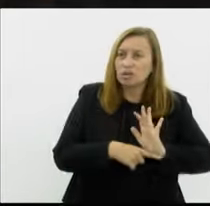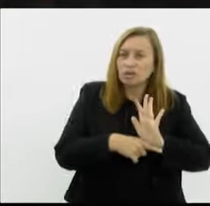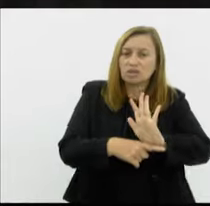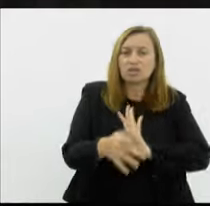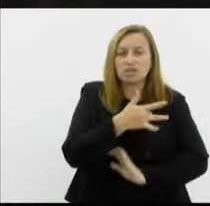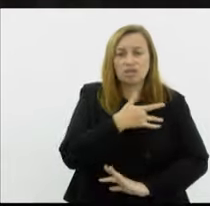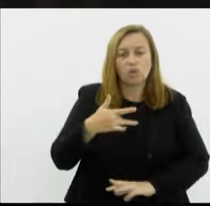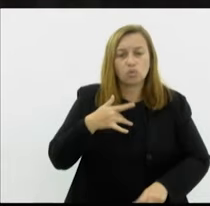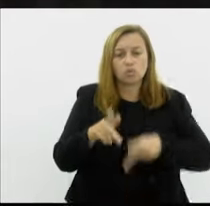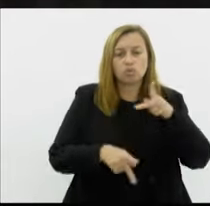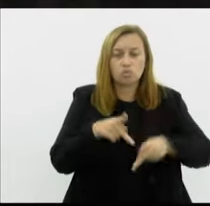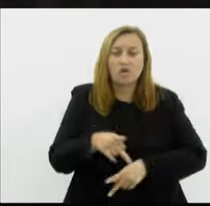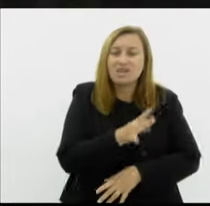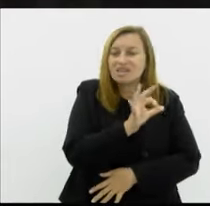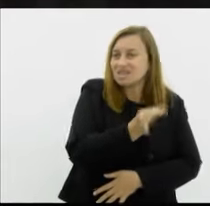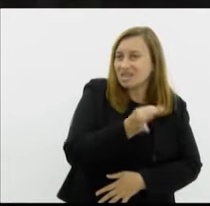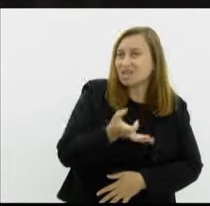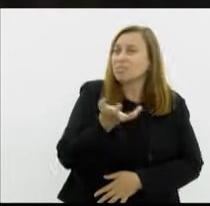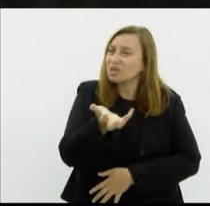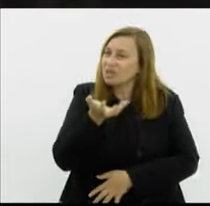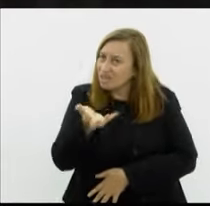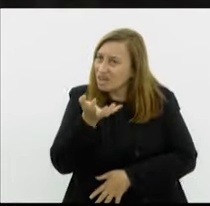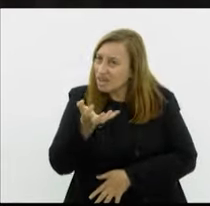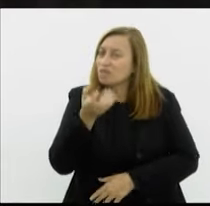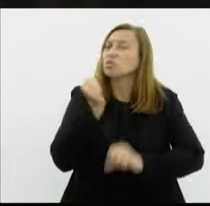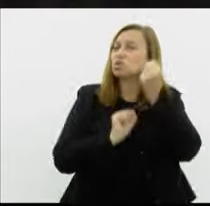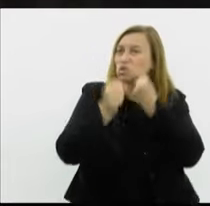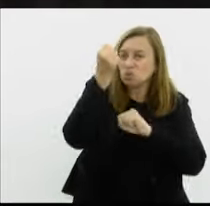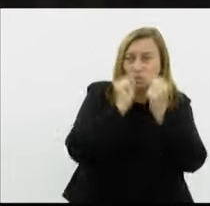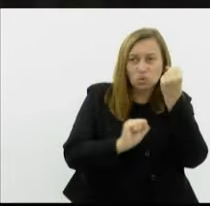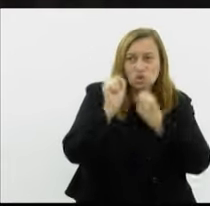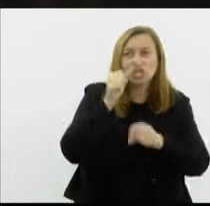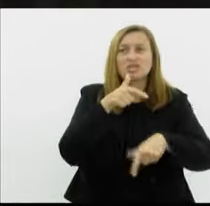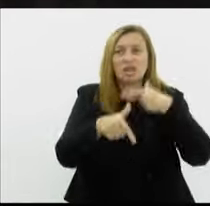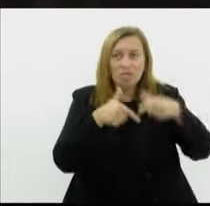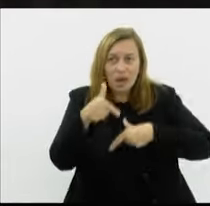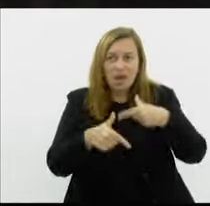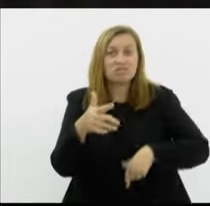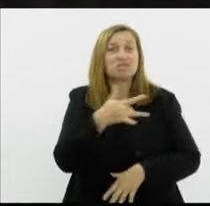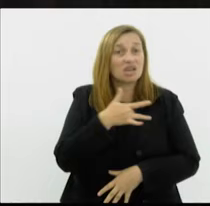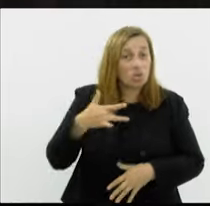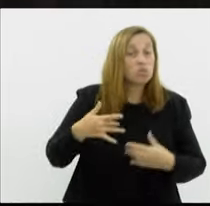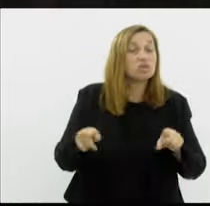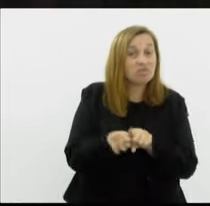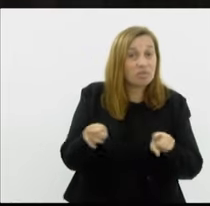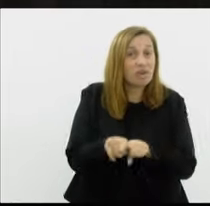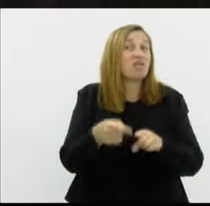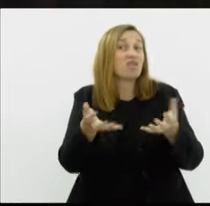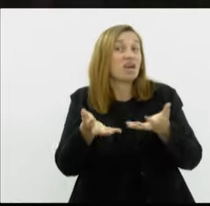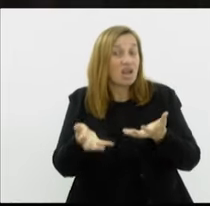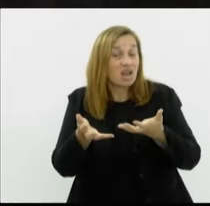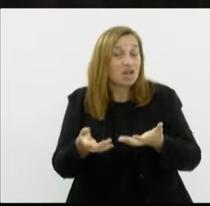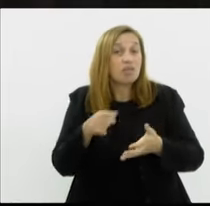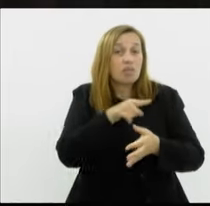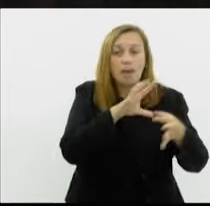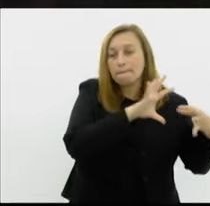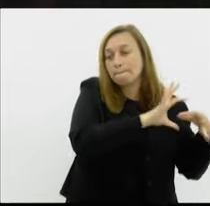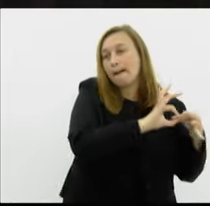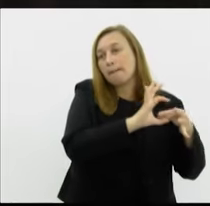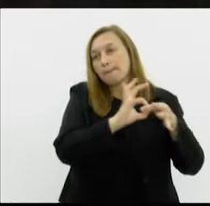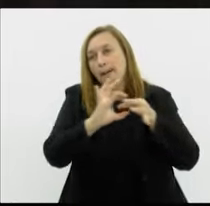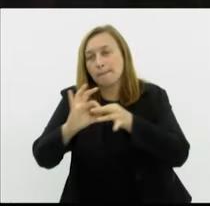população. Nós, obviamente, queremos indústria, queremos emprego, queremos saúde, né? Nessa linha,